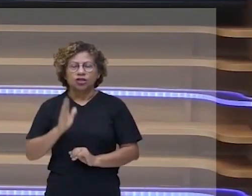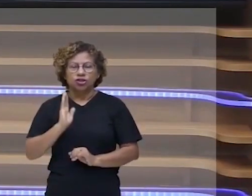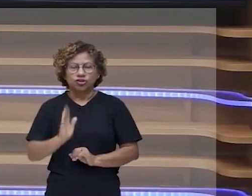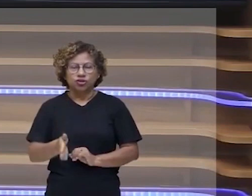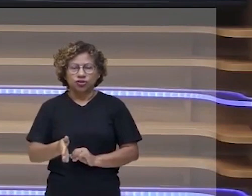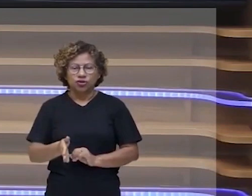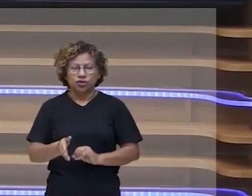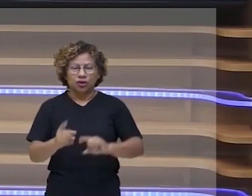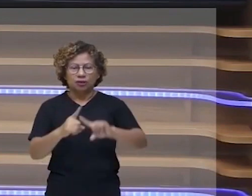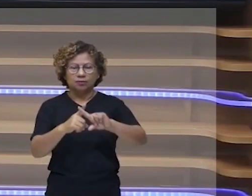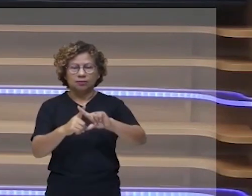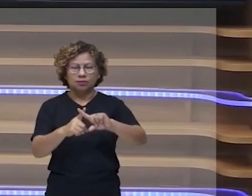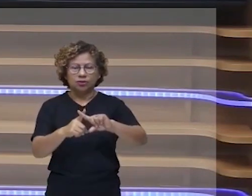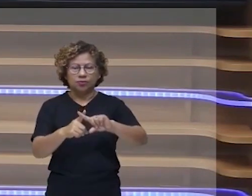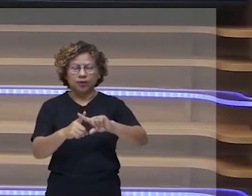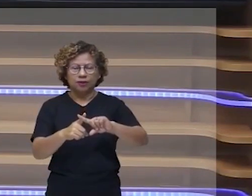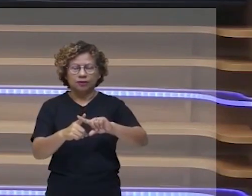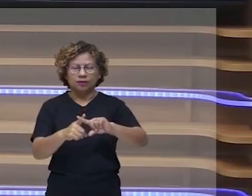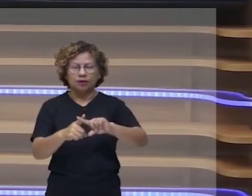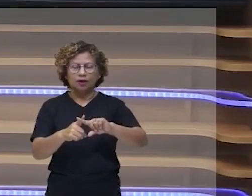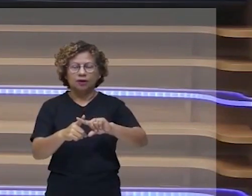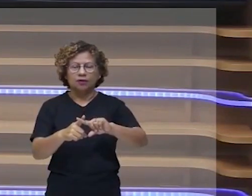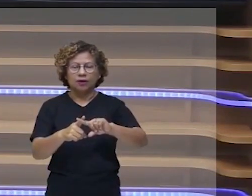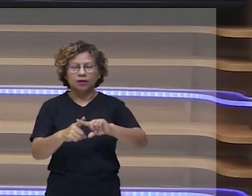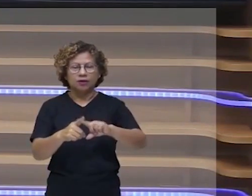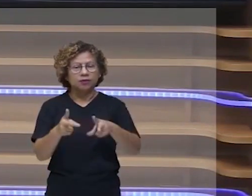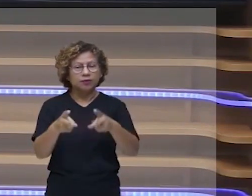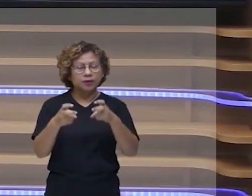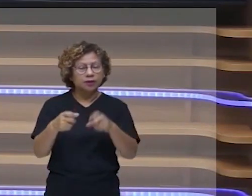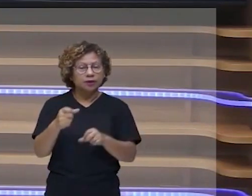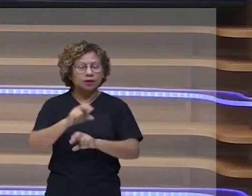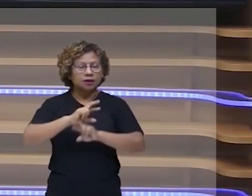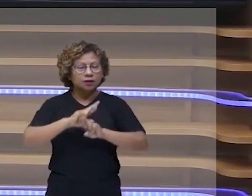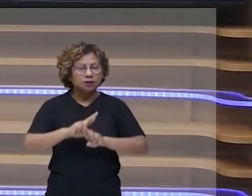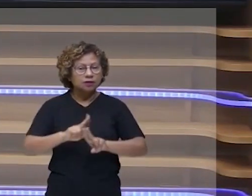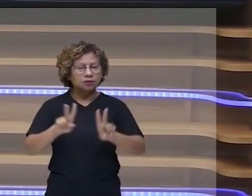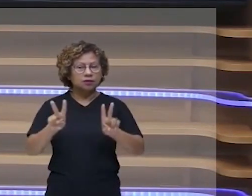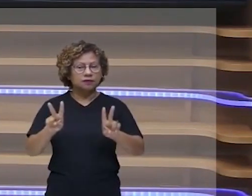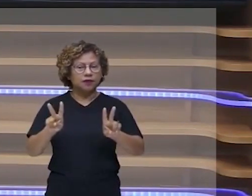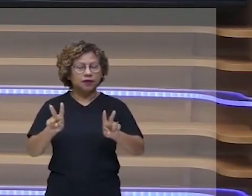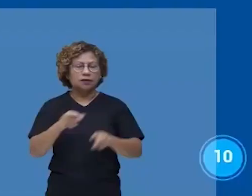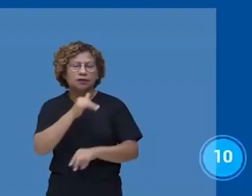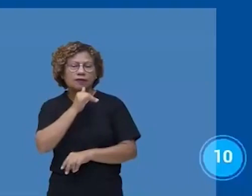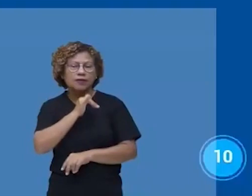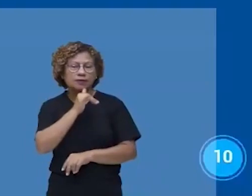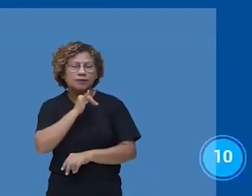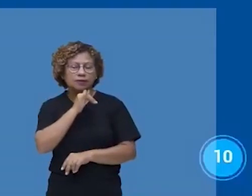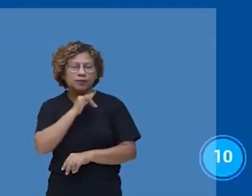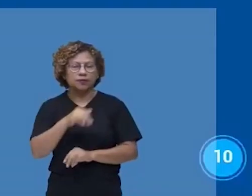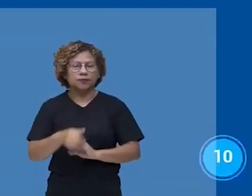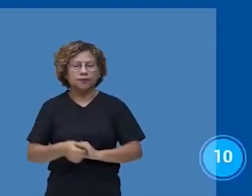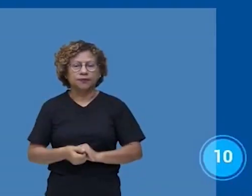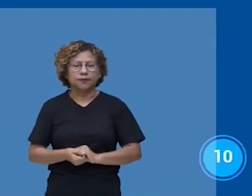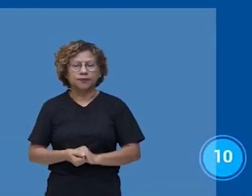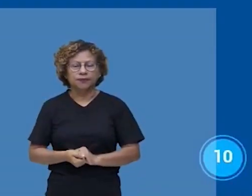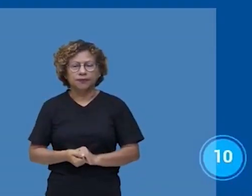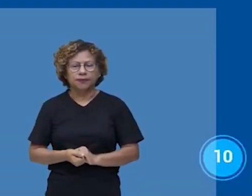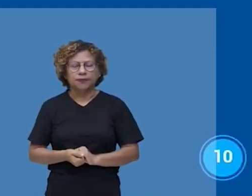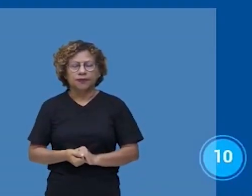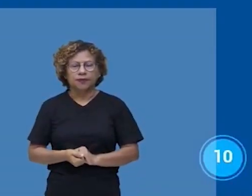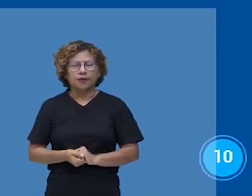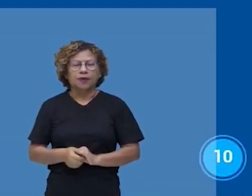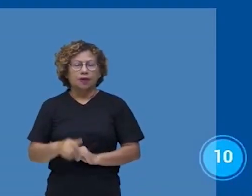vamos trabalhar com outros elementos. Para isso, então, a gente vai praticar através dos nossos exemplos. Olha só, acompanhe. Nós temos